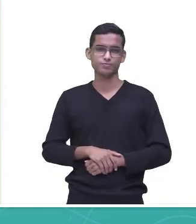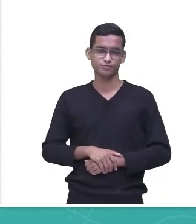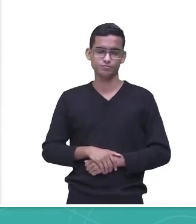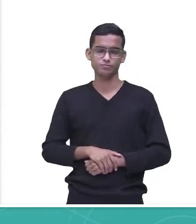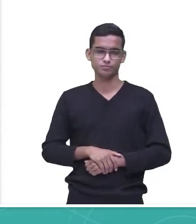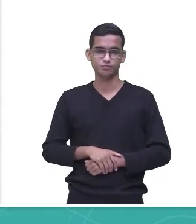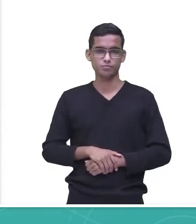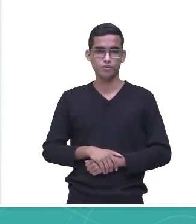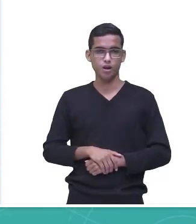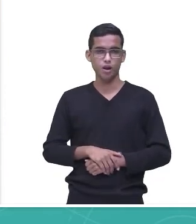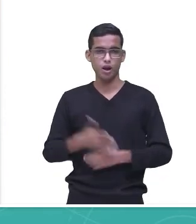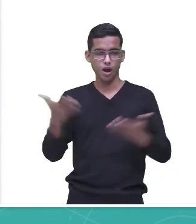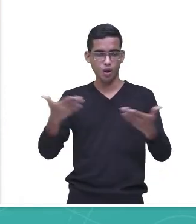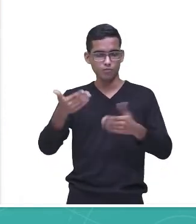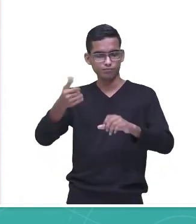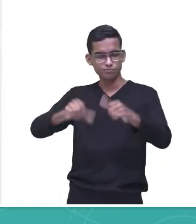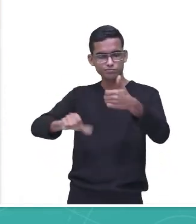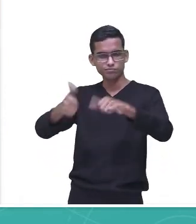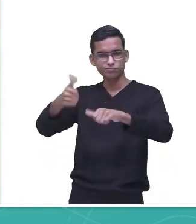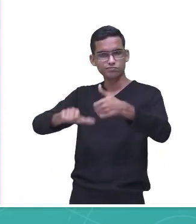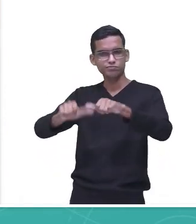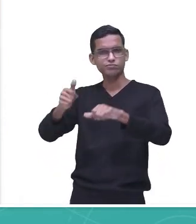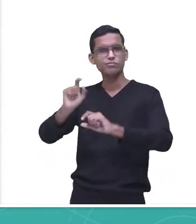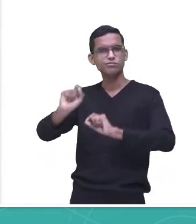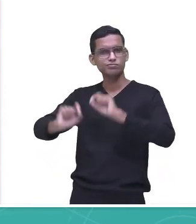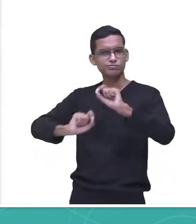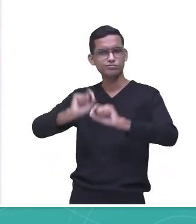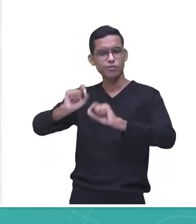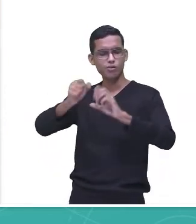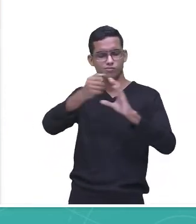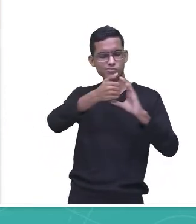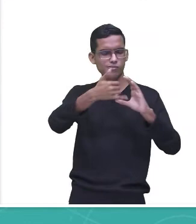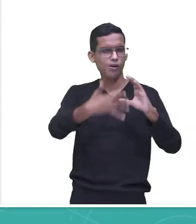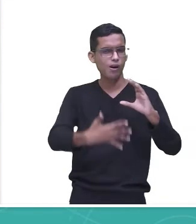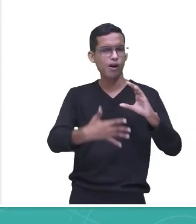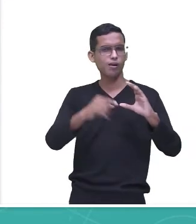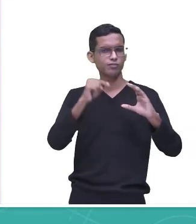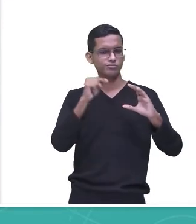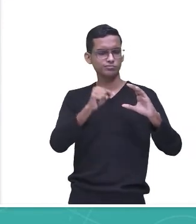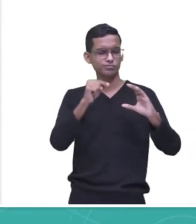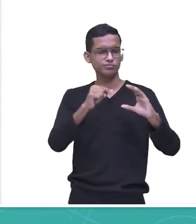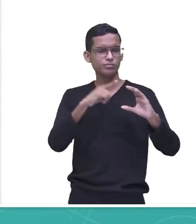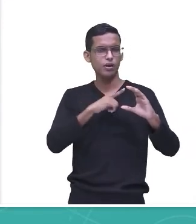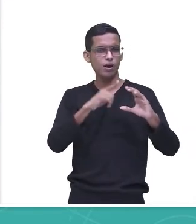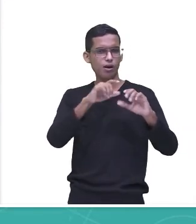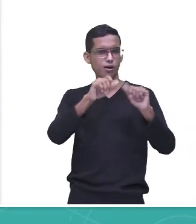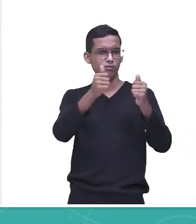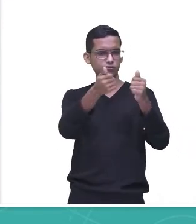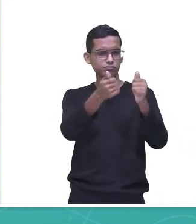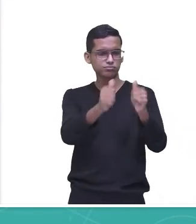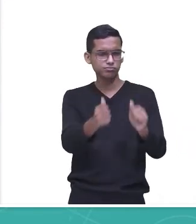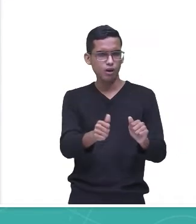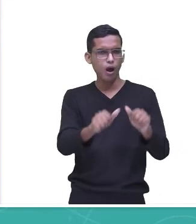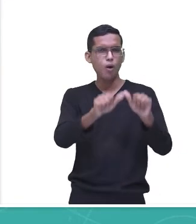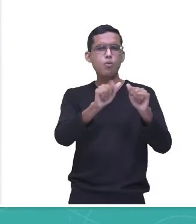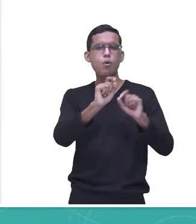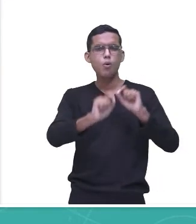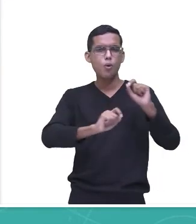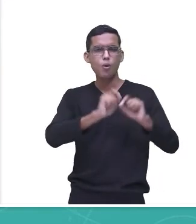vamos analisar mais uma característica da arte da Idade Média, que é a arte